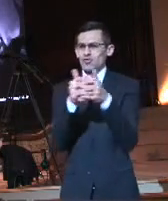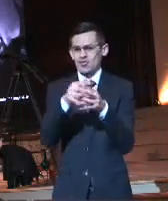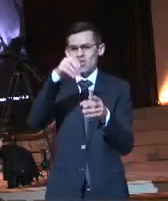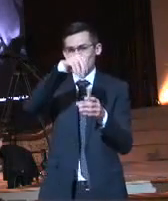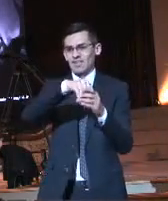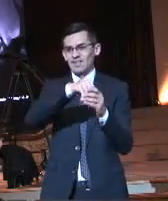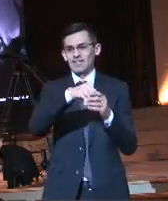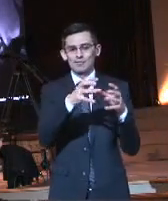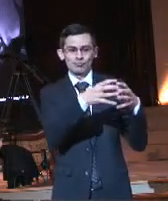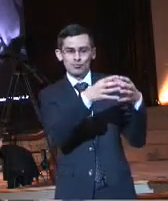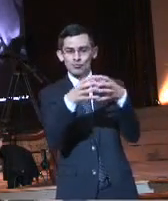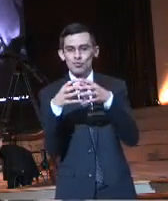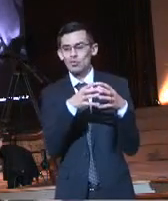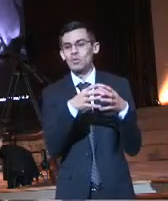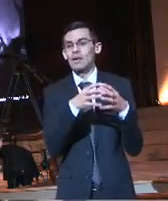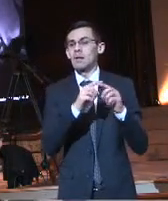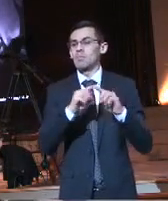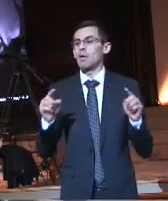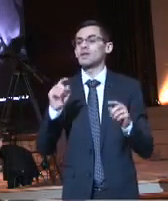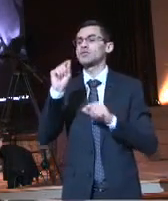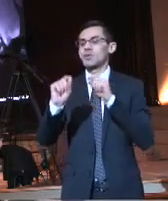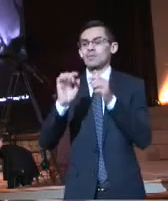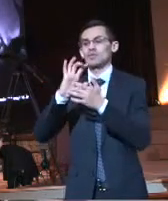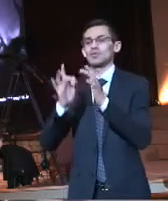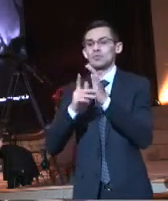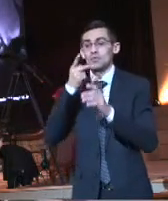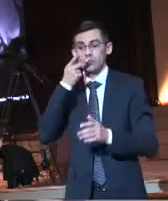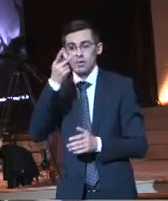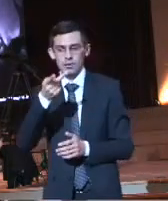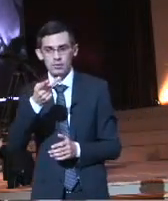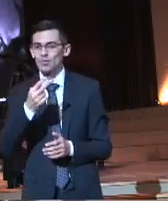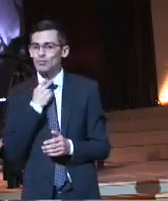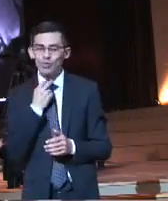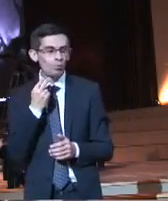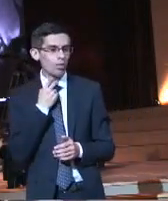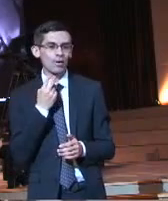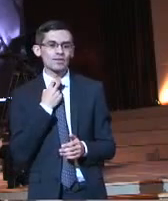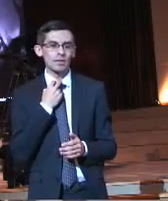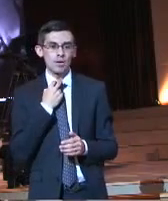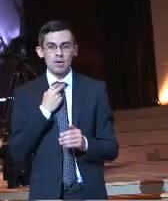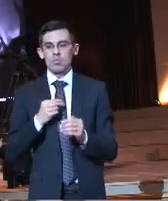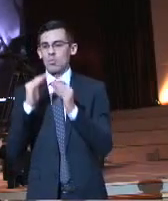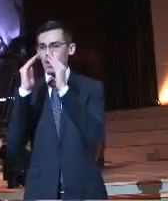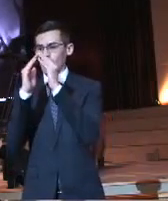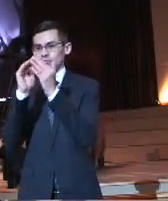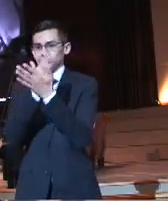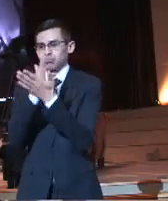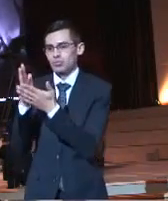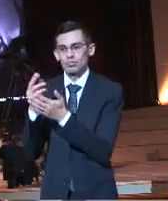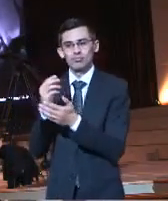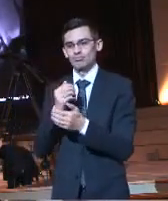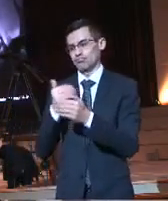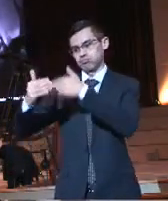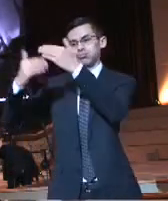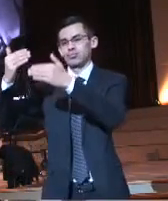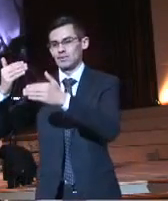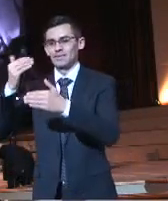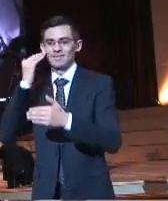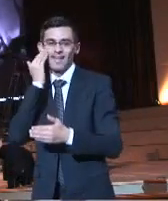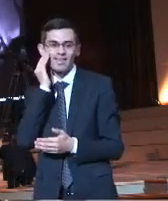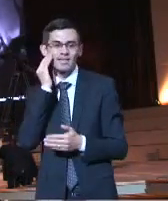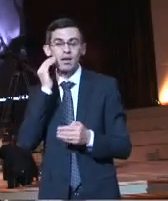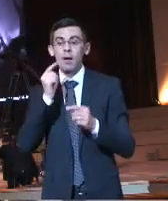Beelzebu. E ele então vai dizer, olha, não dá para ser assim, uma casa dividida não prospera.